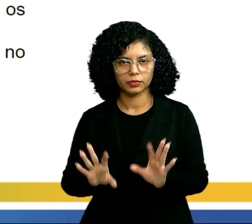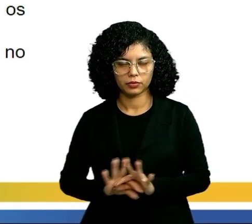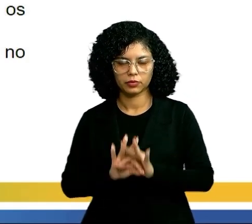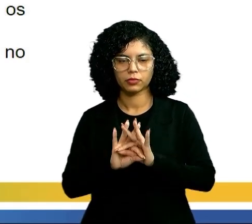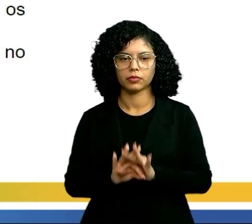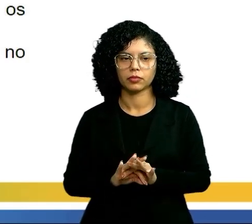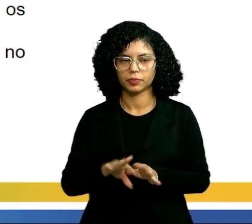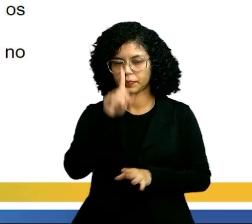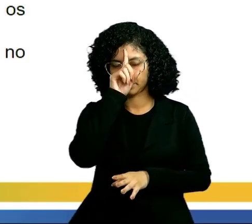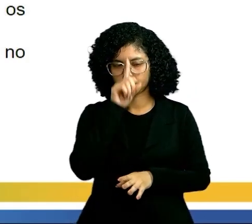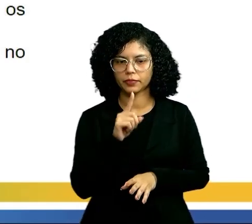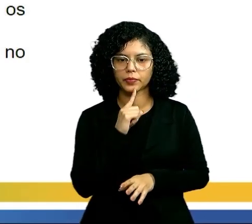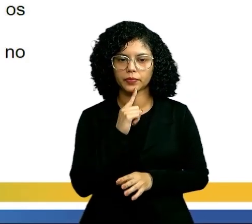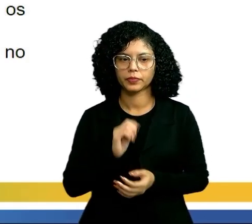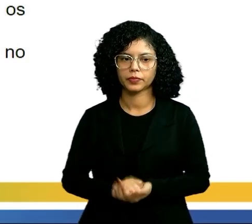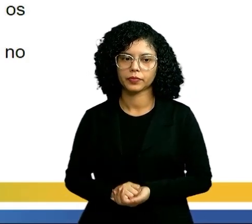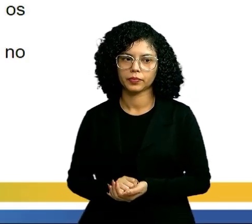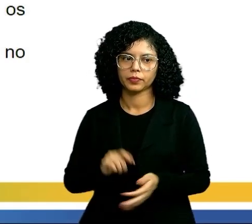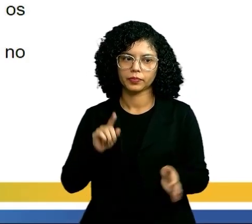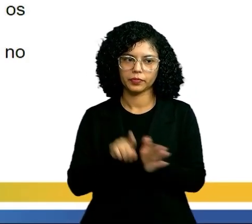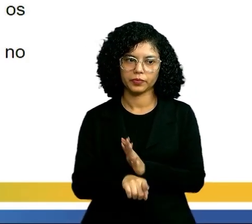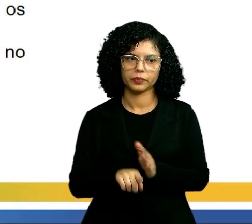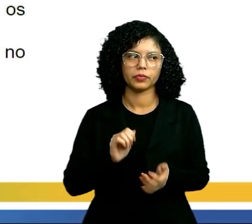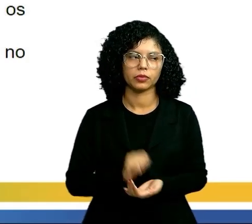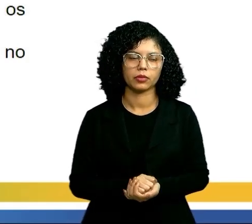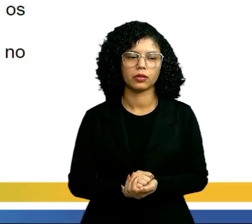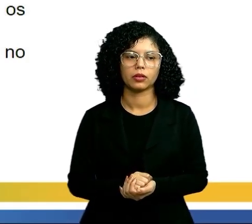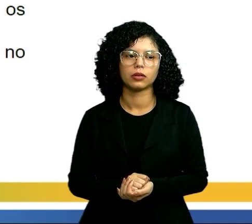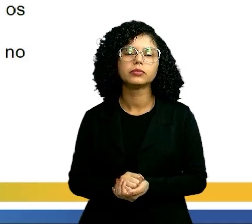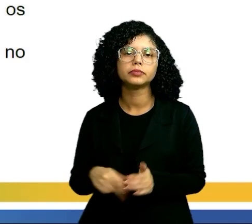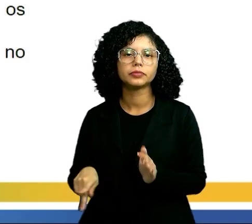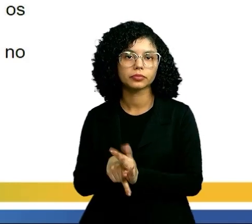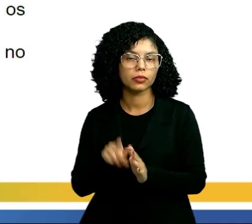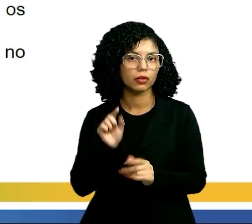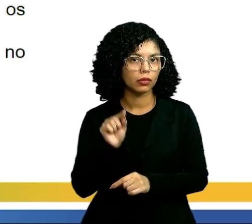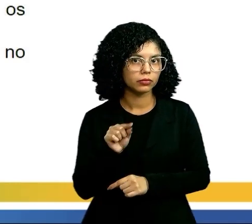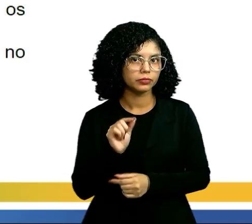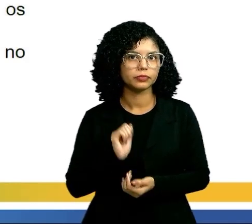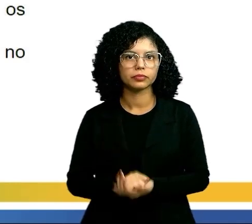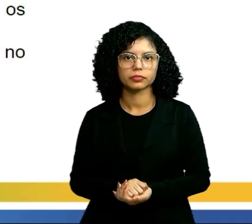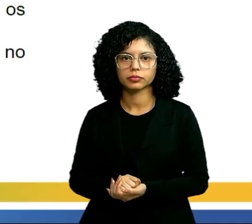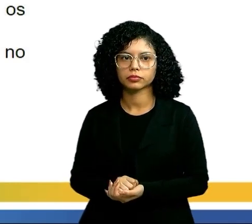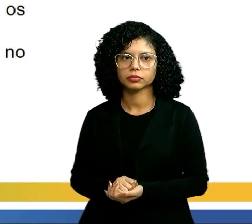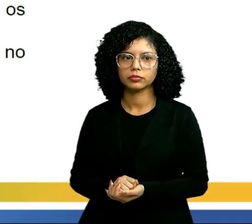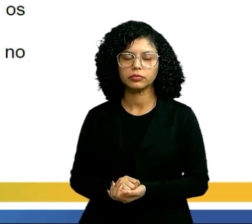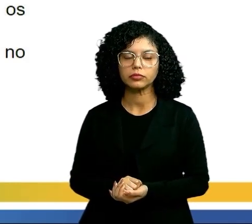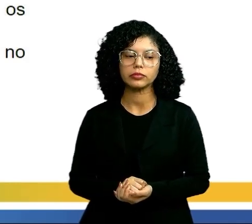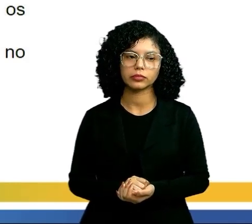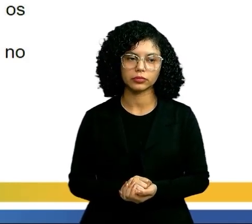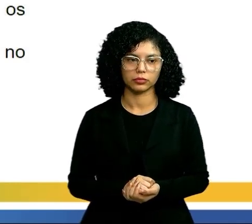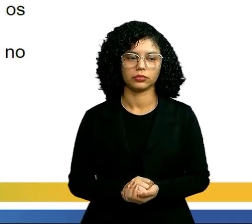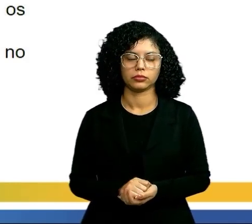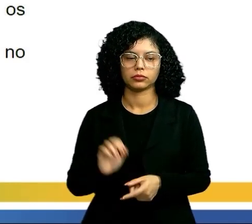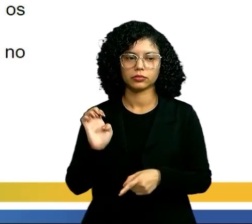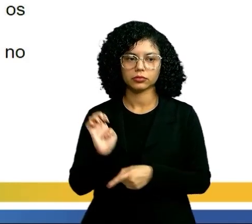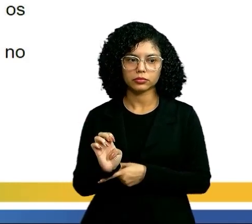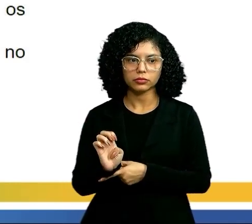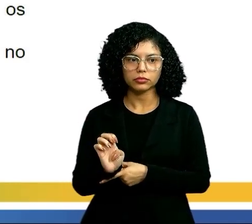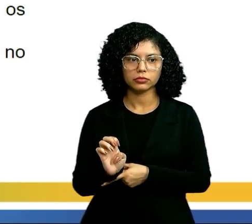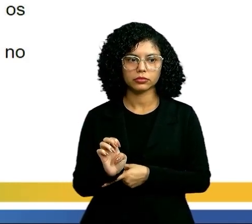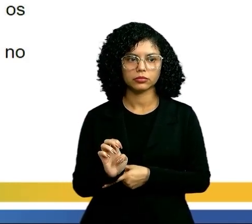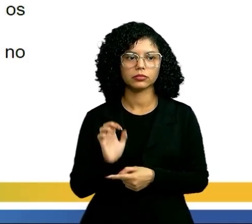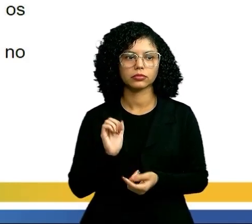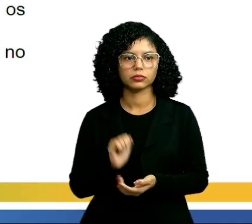relacionada à imagem da questão. Tá? E é justamente isso que a questão evoca. Temos,